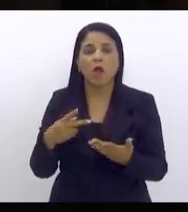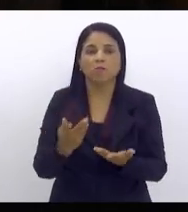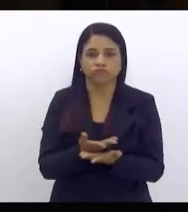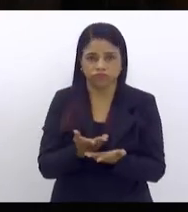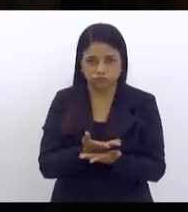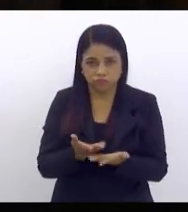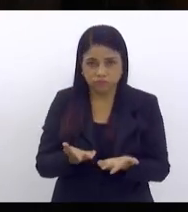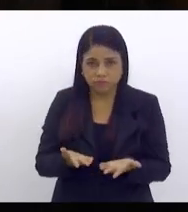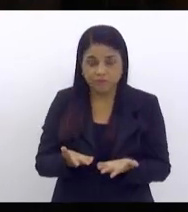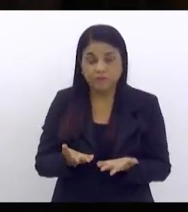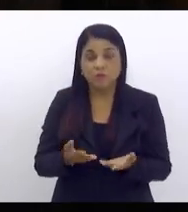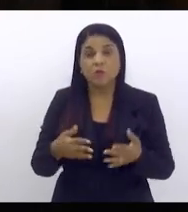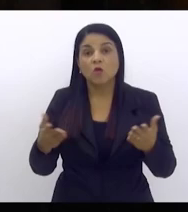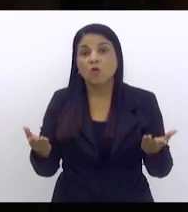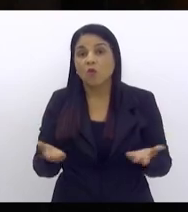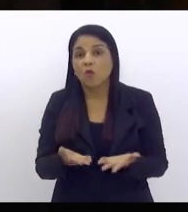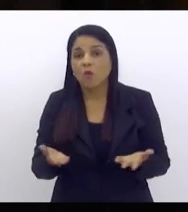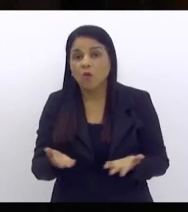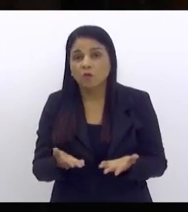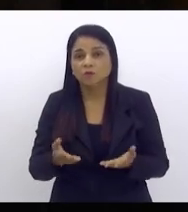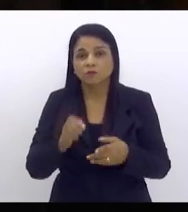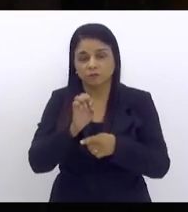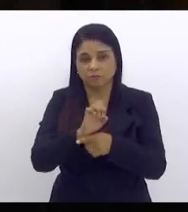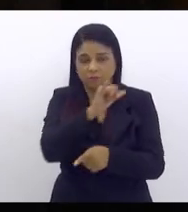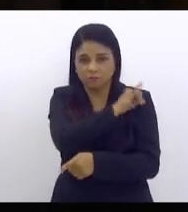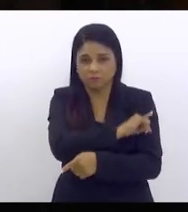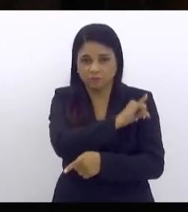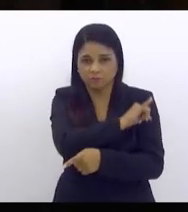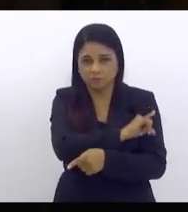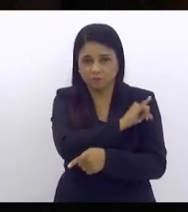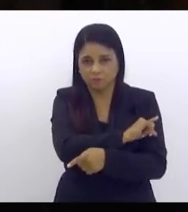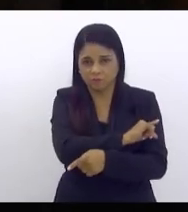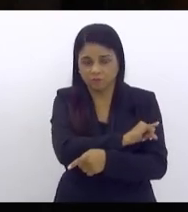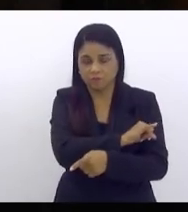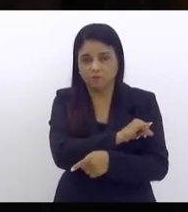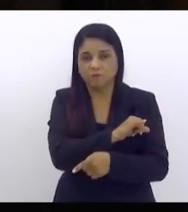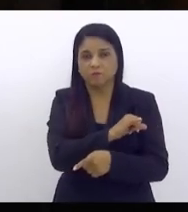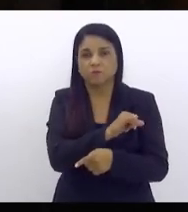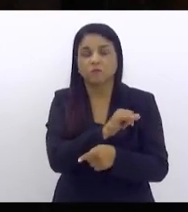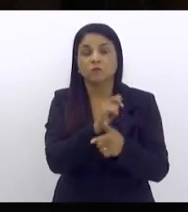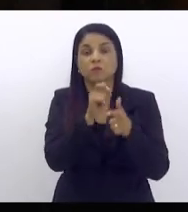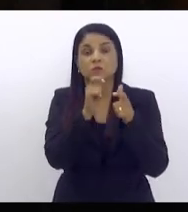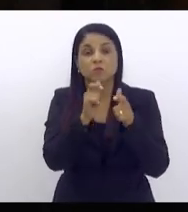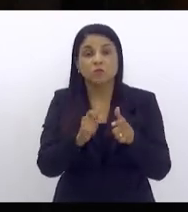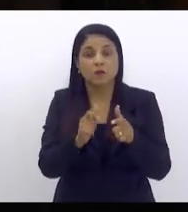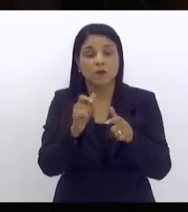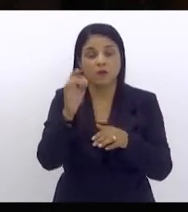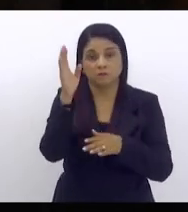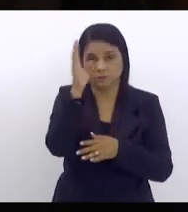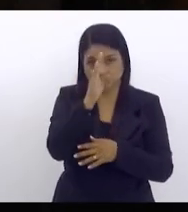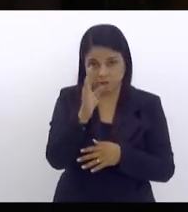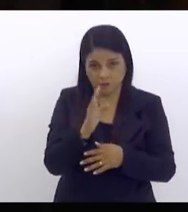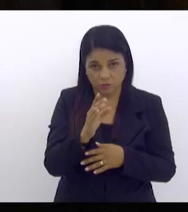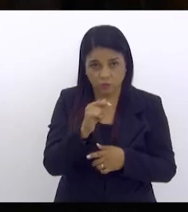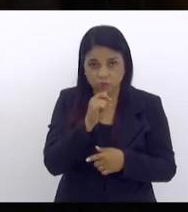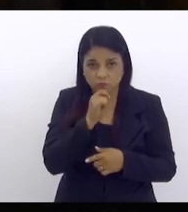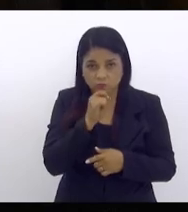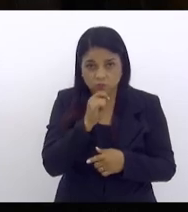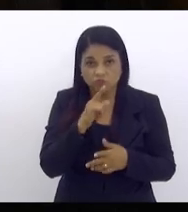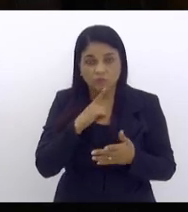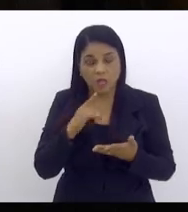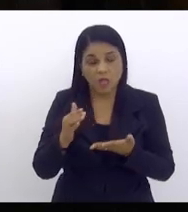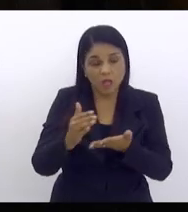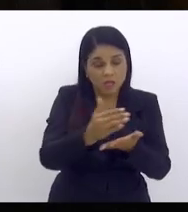Hoje, infelizmente, no âmbito do Estado do Rio de Janeiro e talvez em nenhum lugar do Brasil, a gente tenha dados